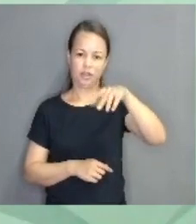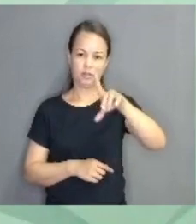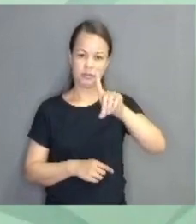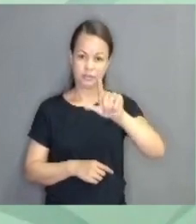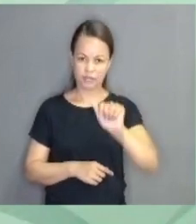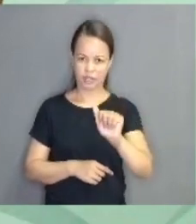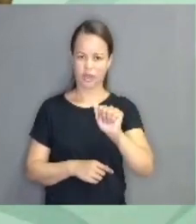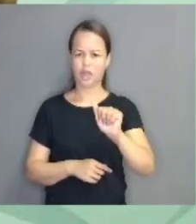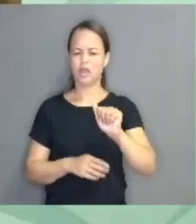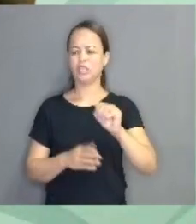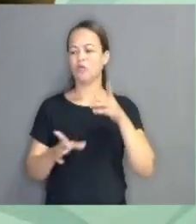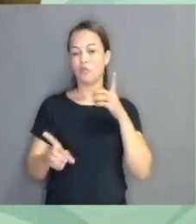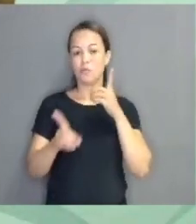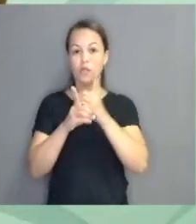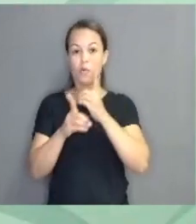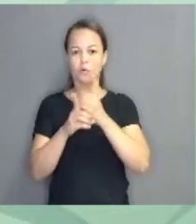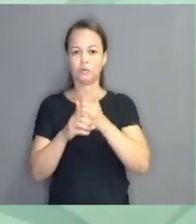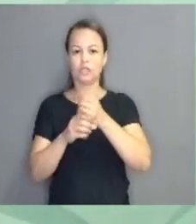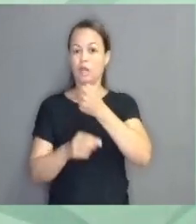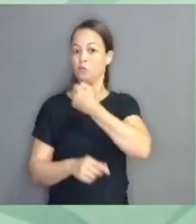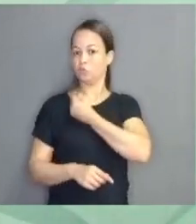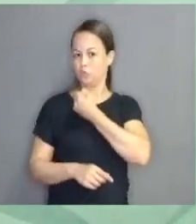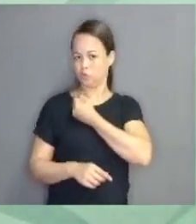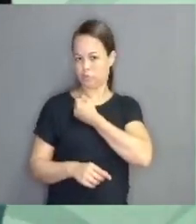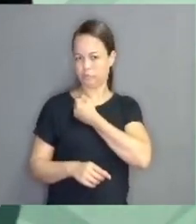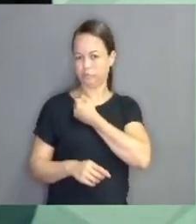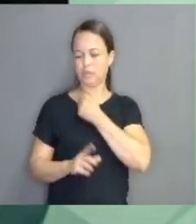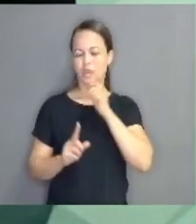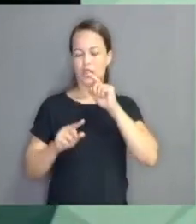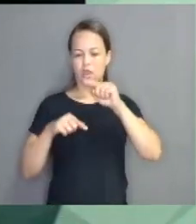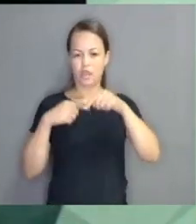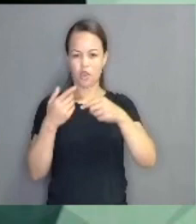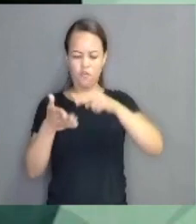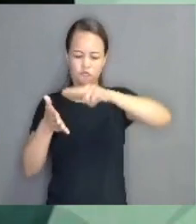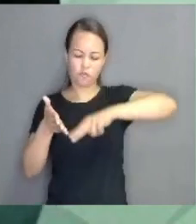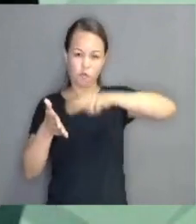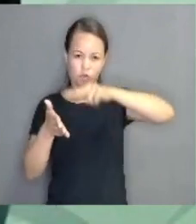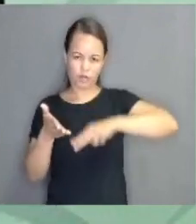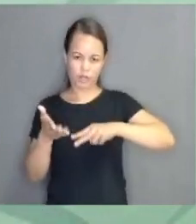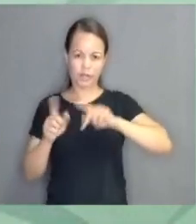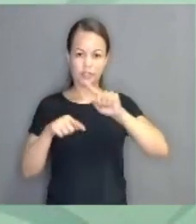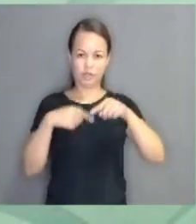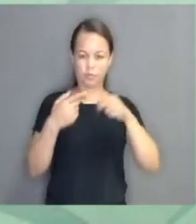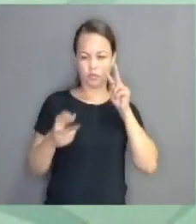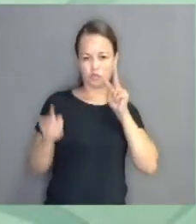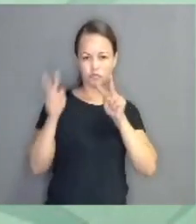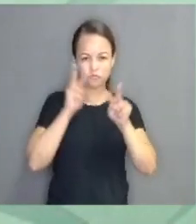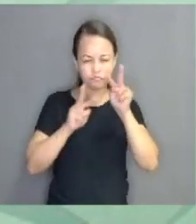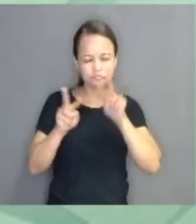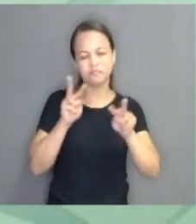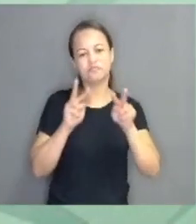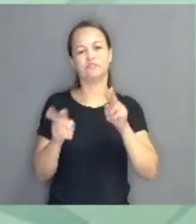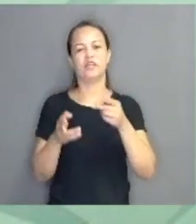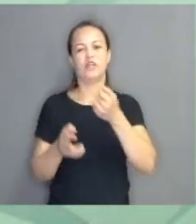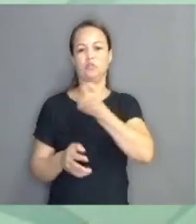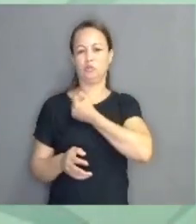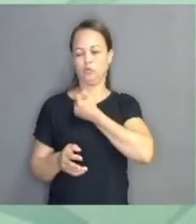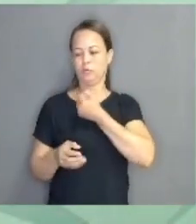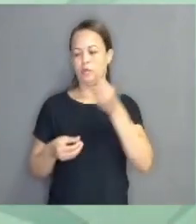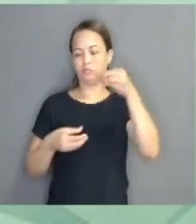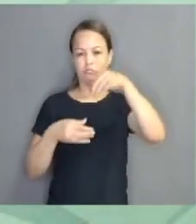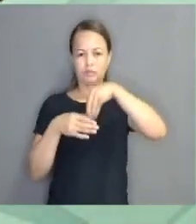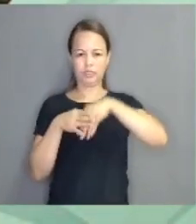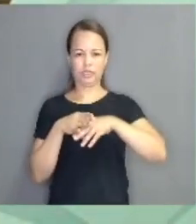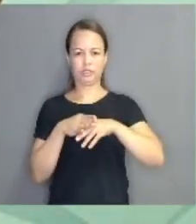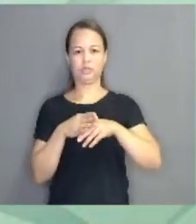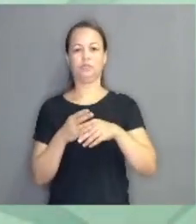estão os números. Eu vou ler primeiro, depois a gente vai tentar identificar os números dentro dessa parlenda. Eu sei que a gente